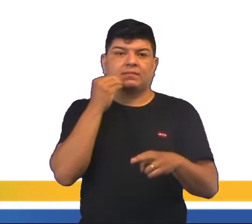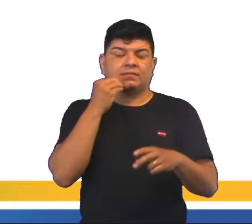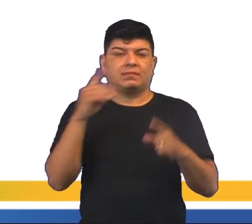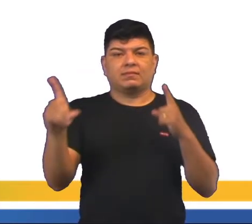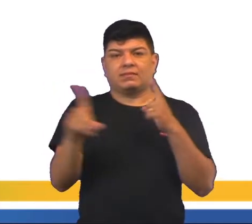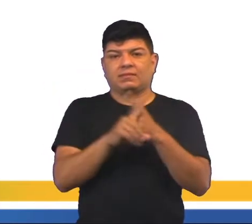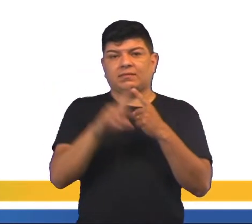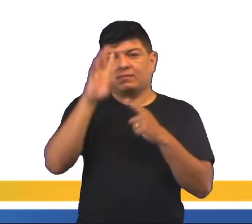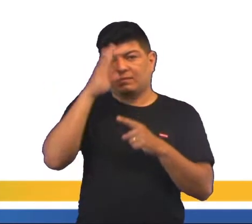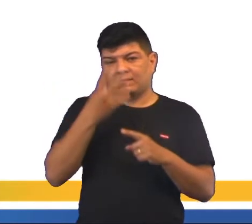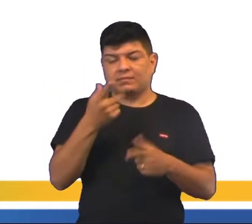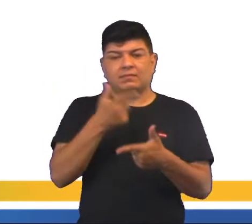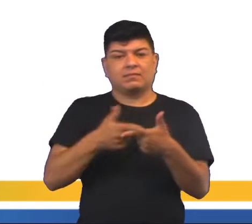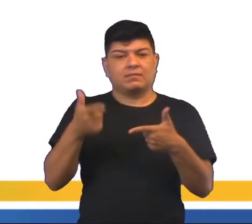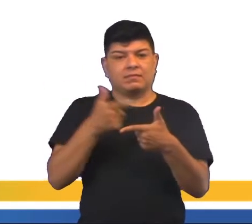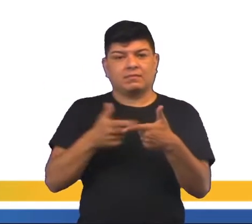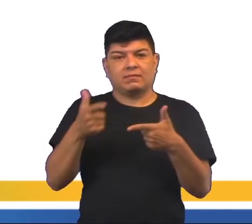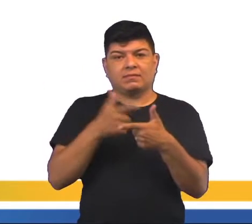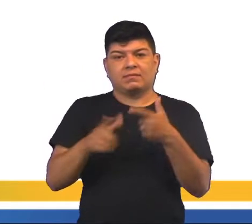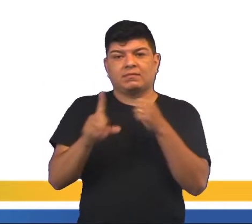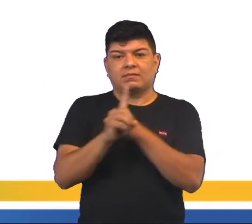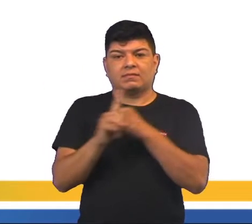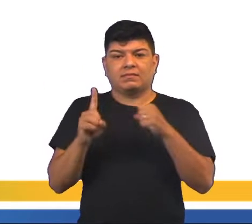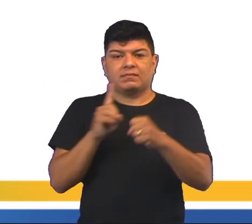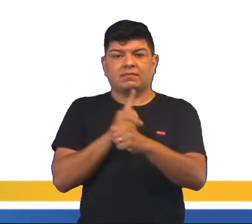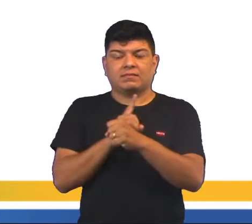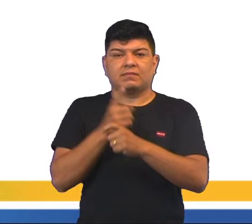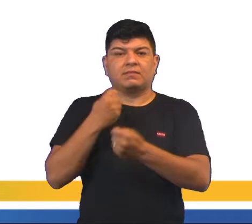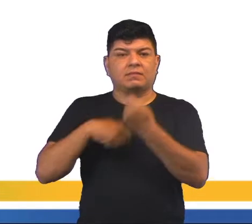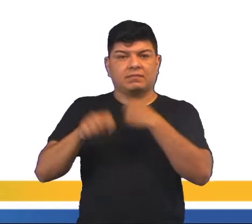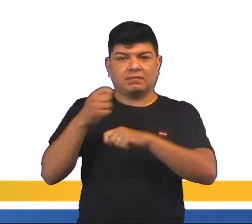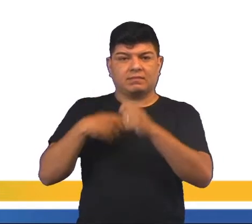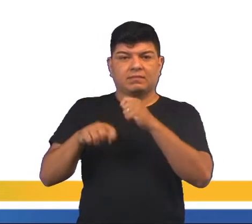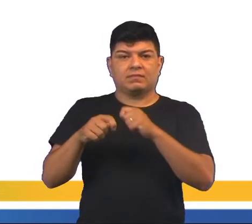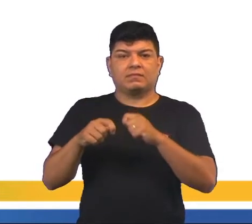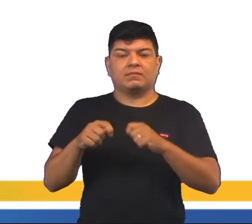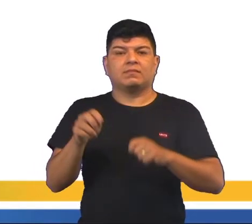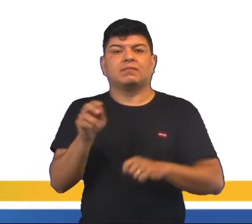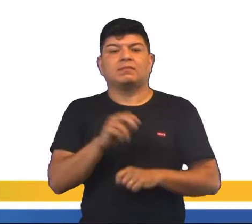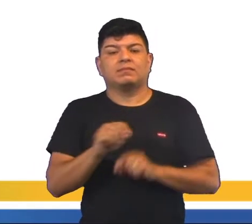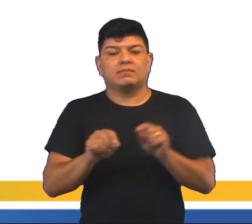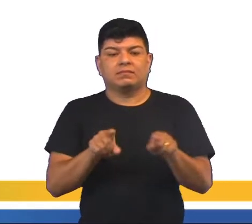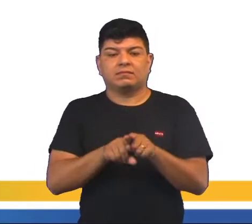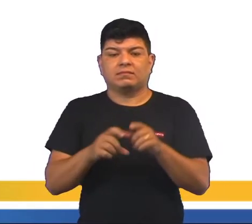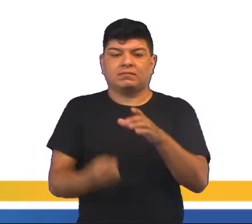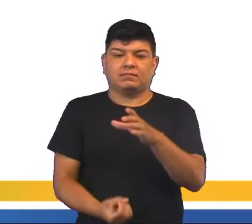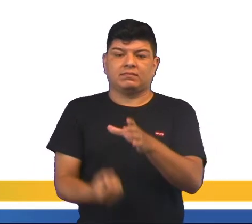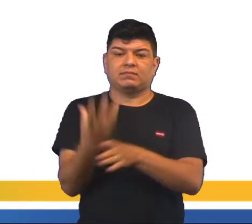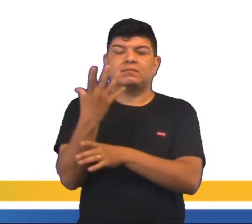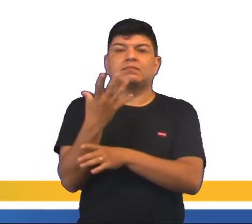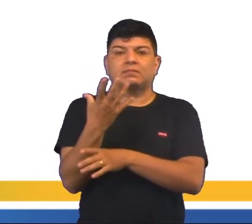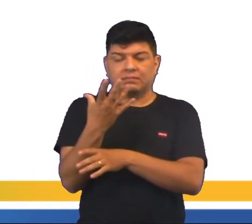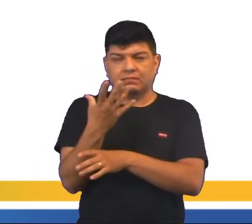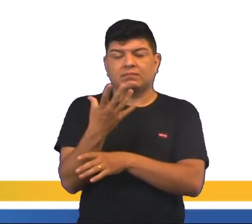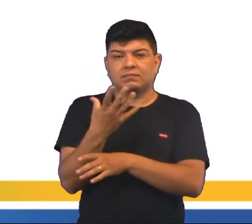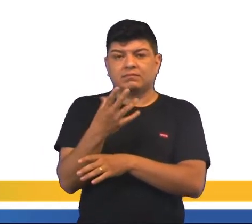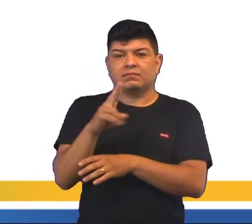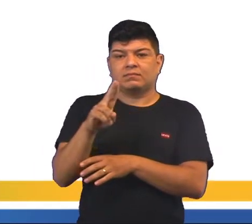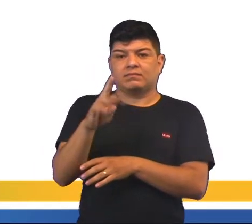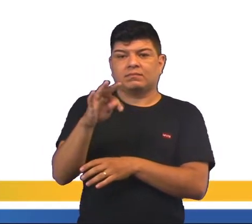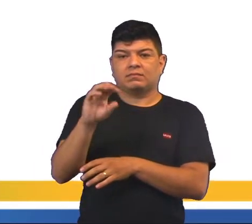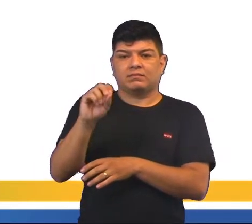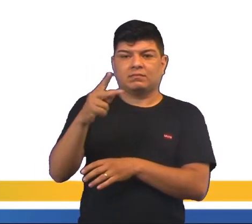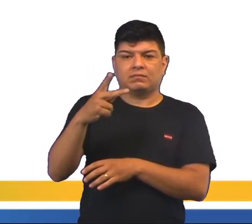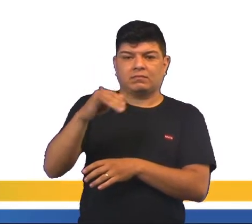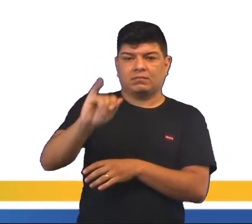encontrar soluções para os problemas da sociedade industrial. O nome socialismo utópico surgiu graças à obra Utopia,